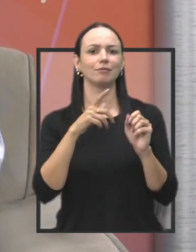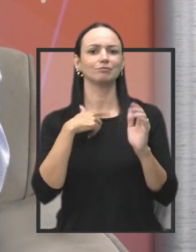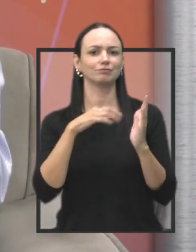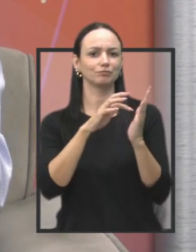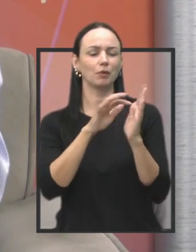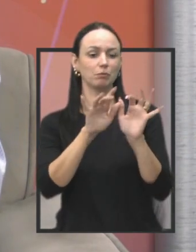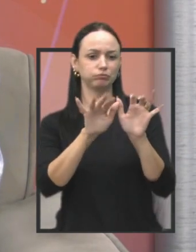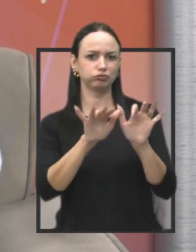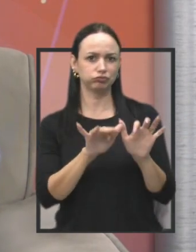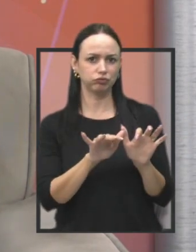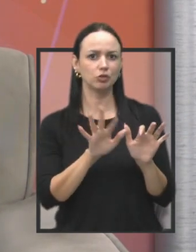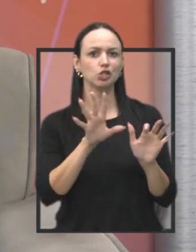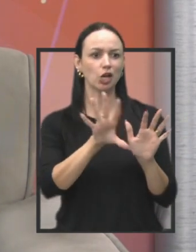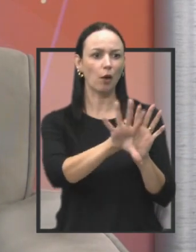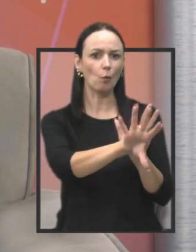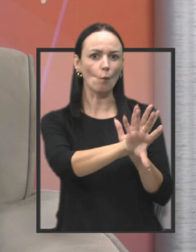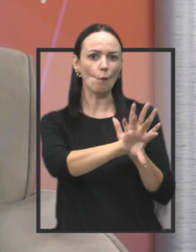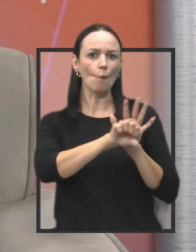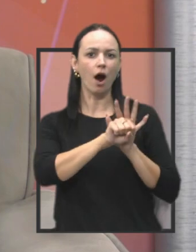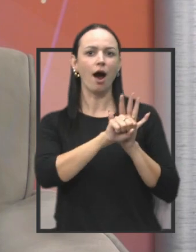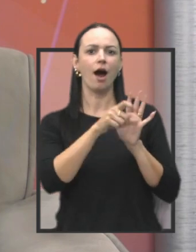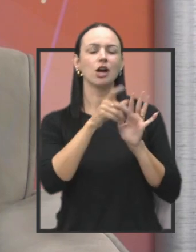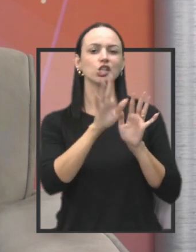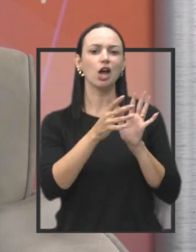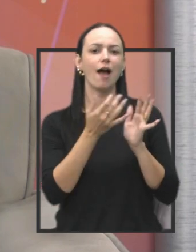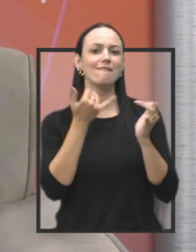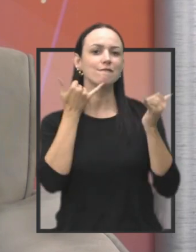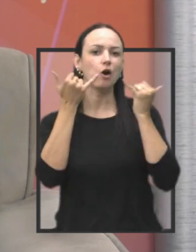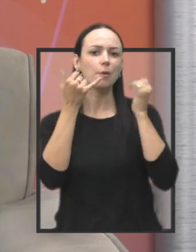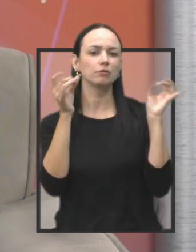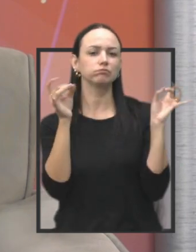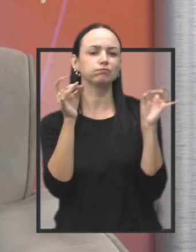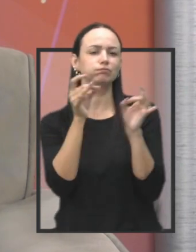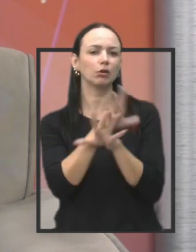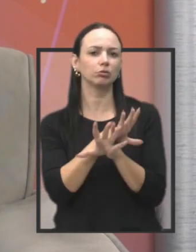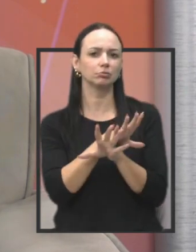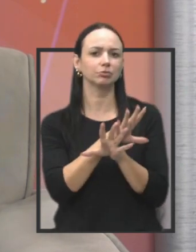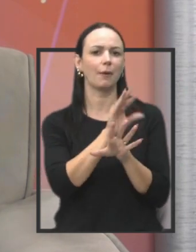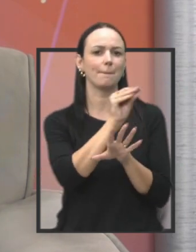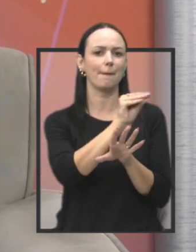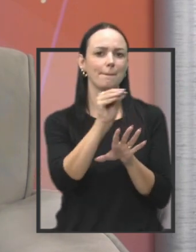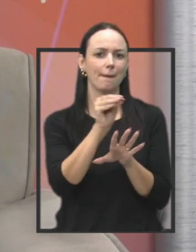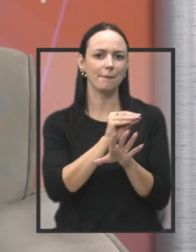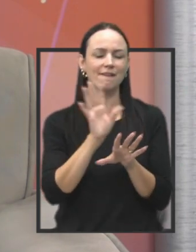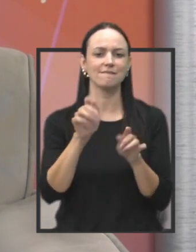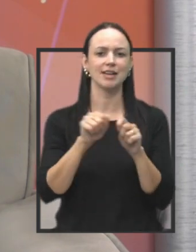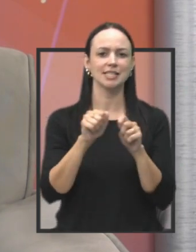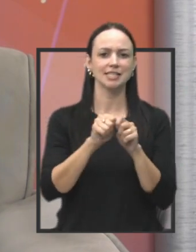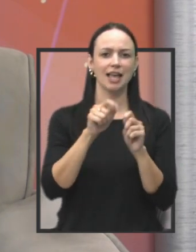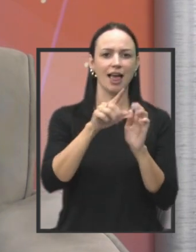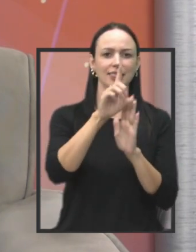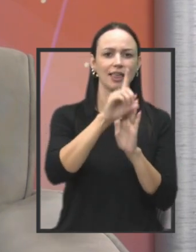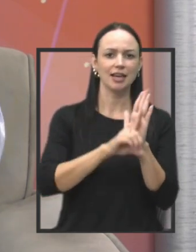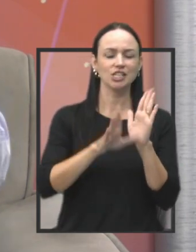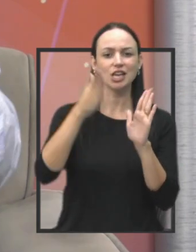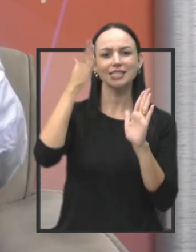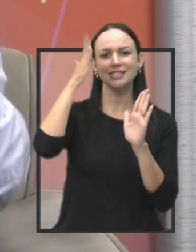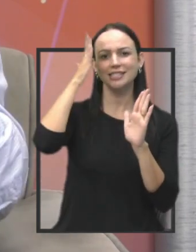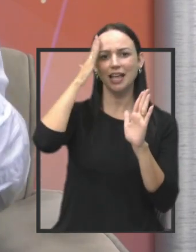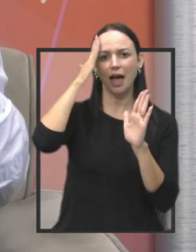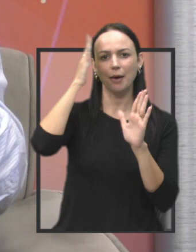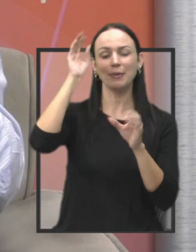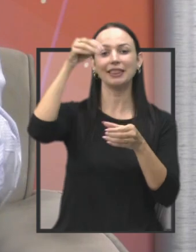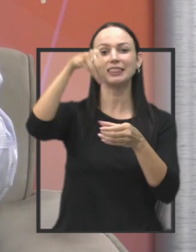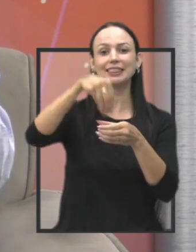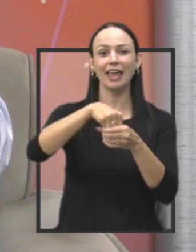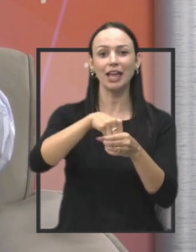declaração pré-preenchida, facilita para quem for executar a declaração saber tudo o que consta na base de